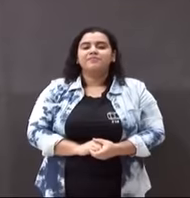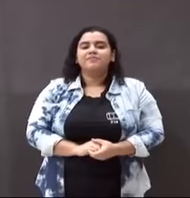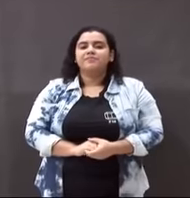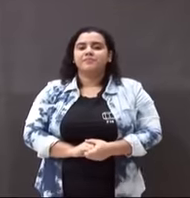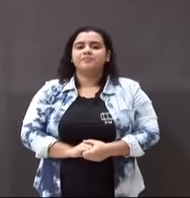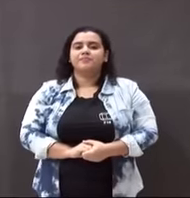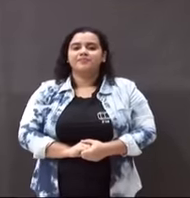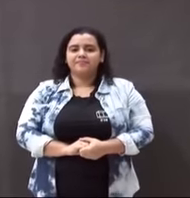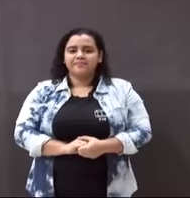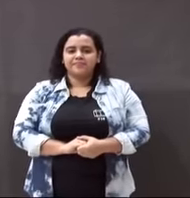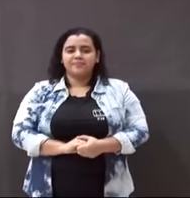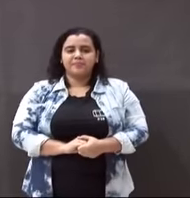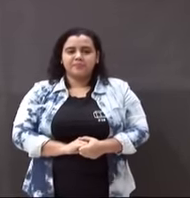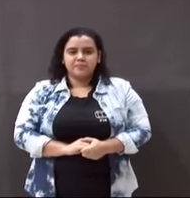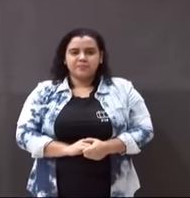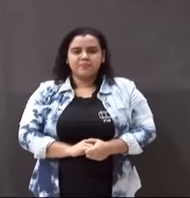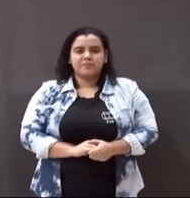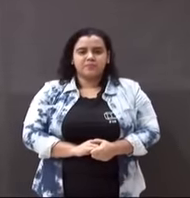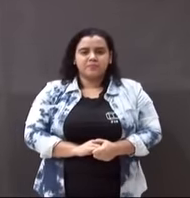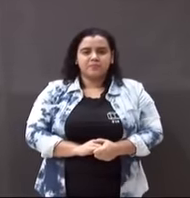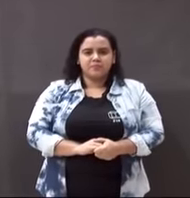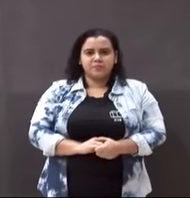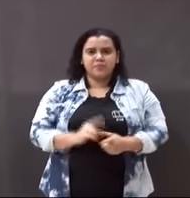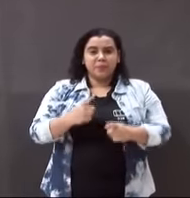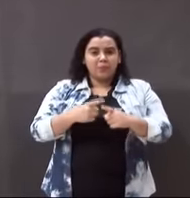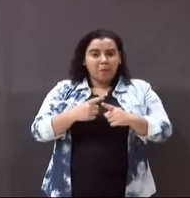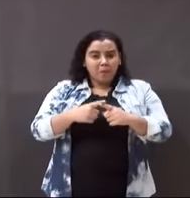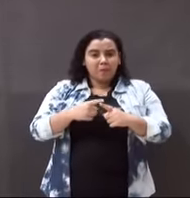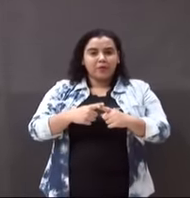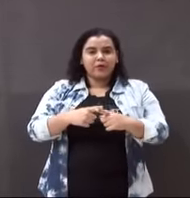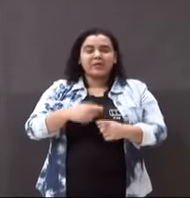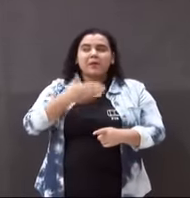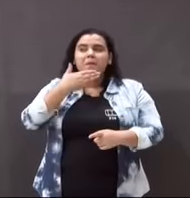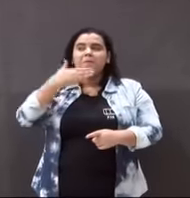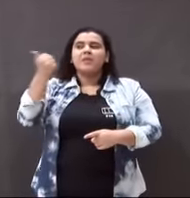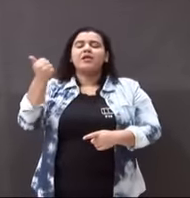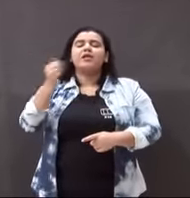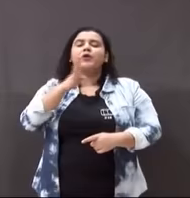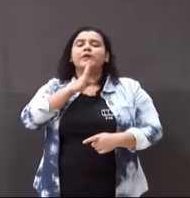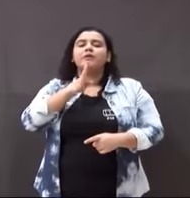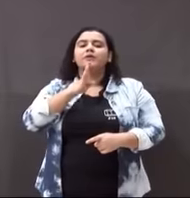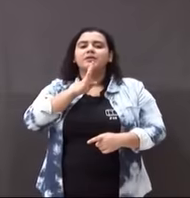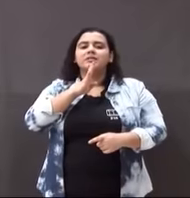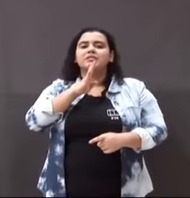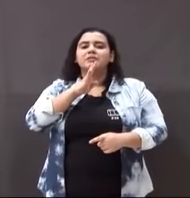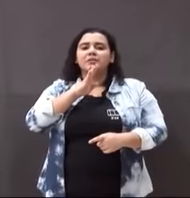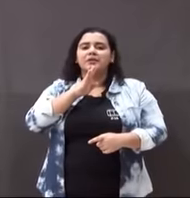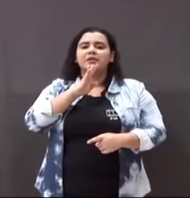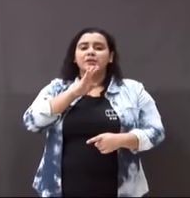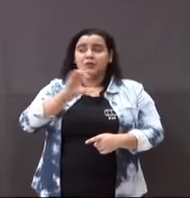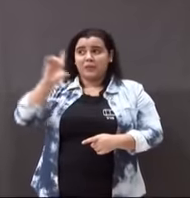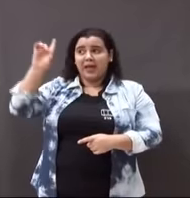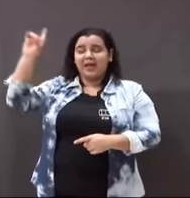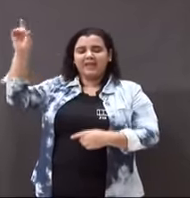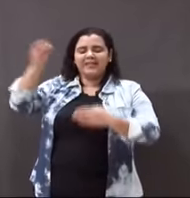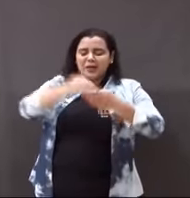Porque maior do que quaisquer conhecimento é uma direção que Ele dá.